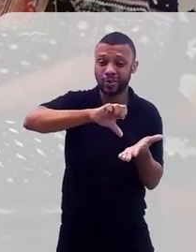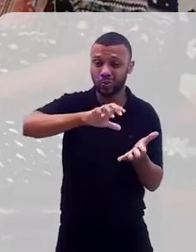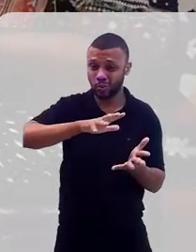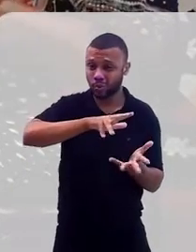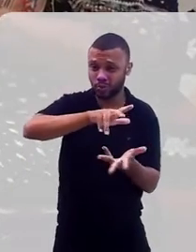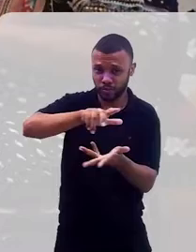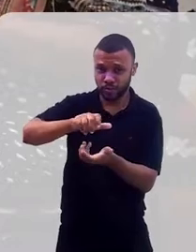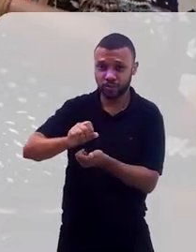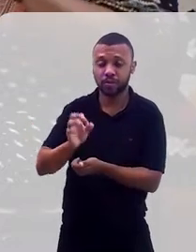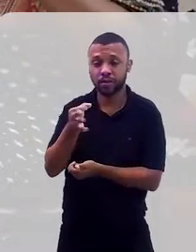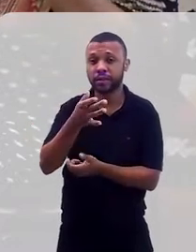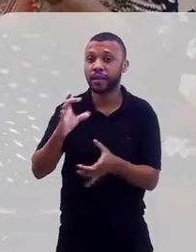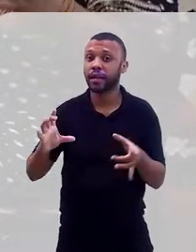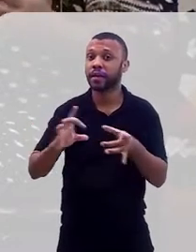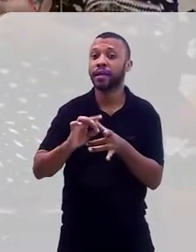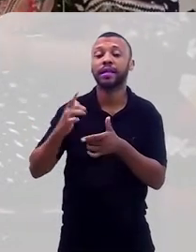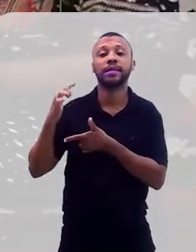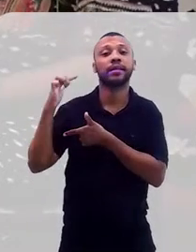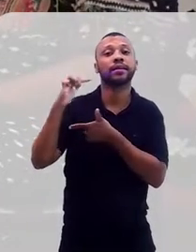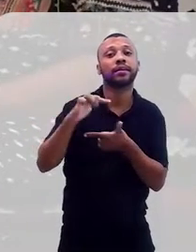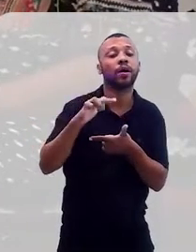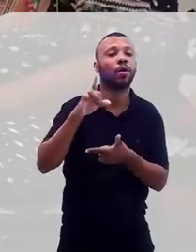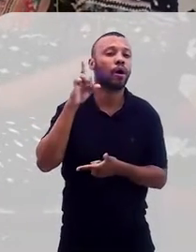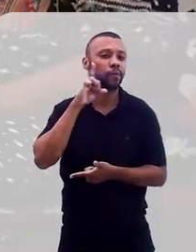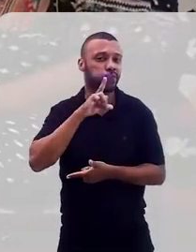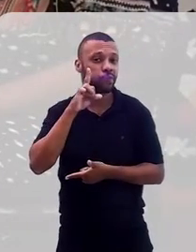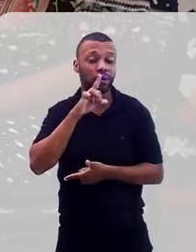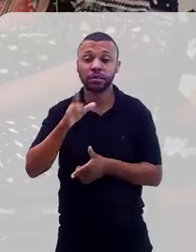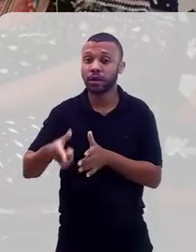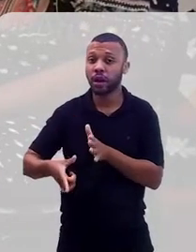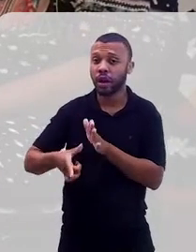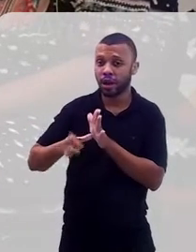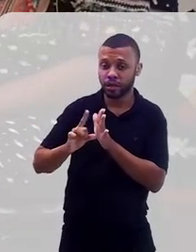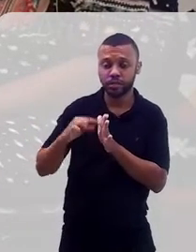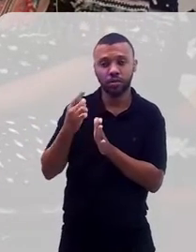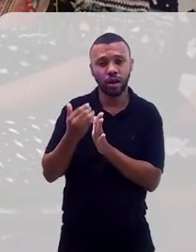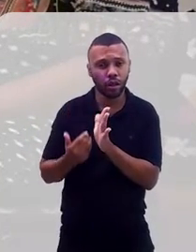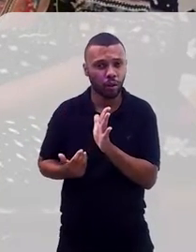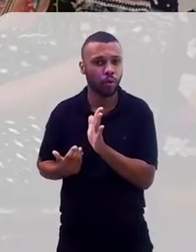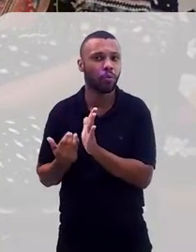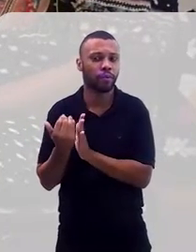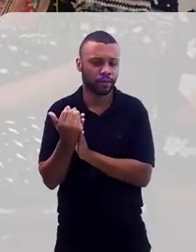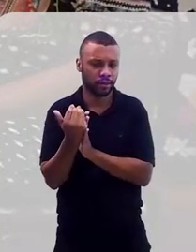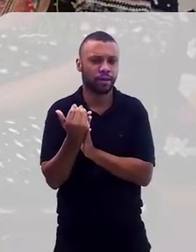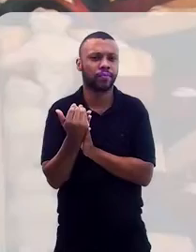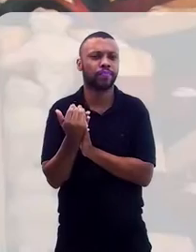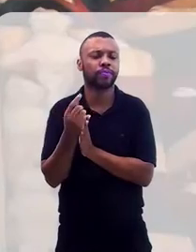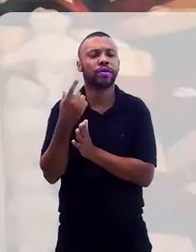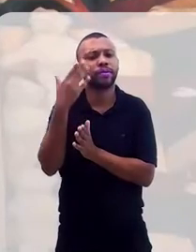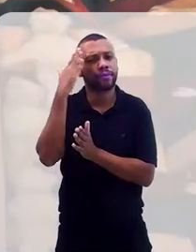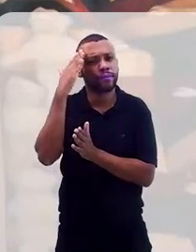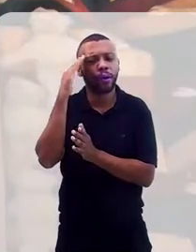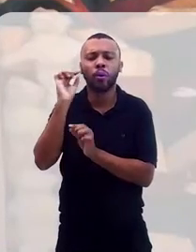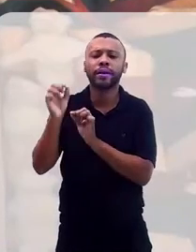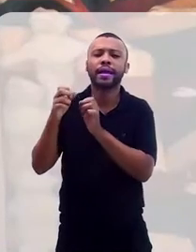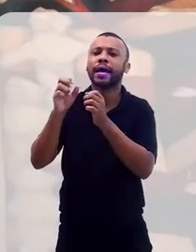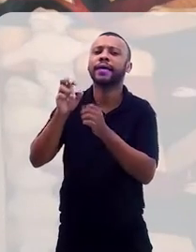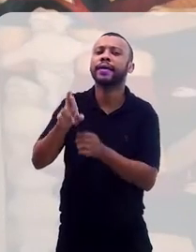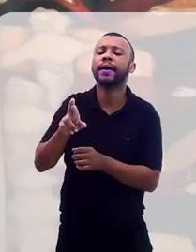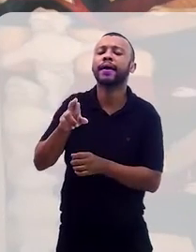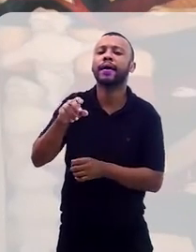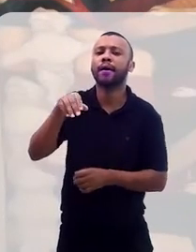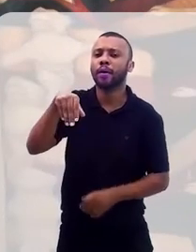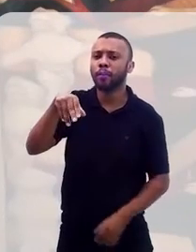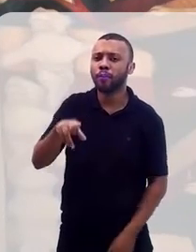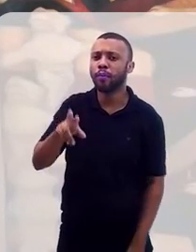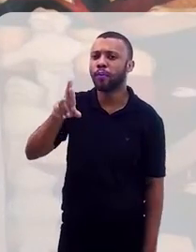do mundo tá ligada então a essa tradição norte--americana Então antes da gente entrar no teu centro eu queria saber uma outra coisa o